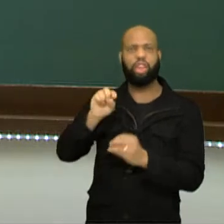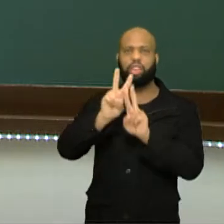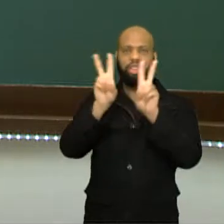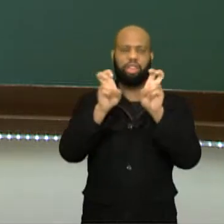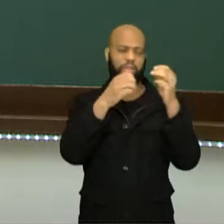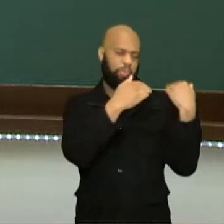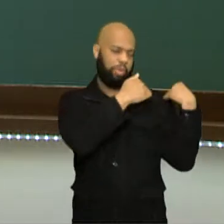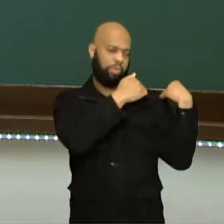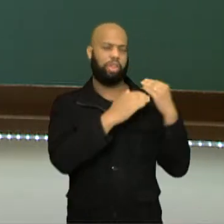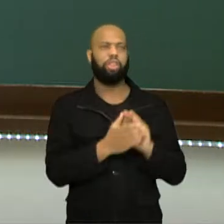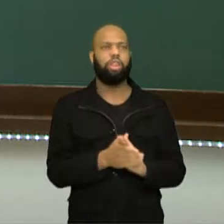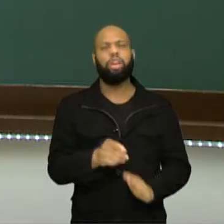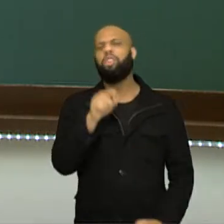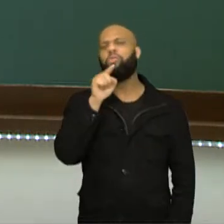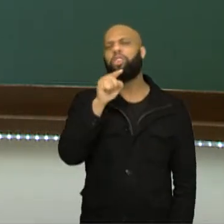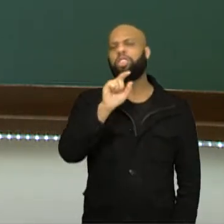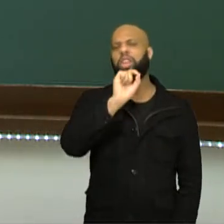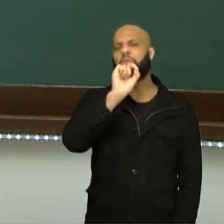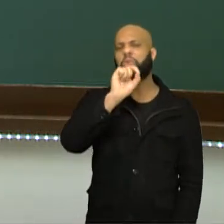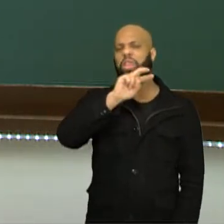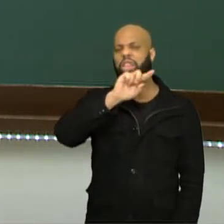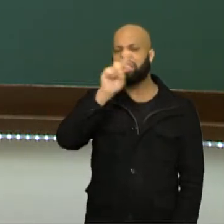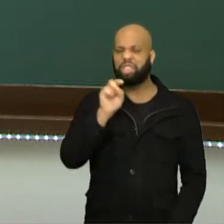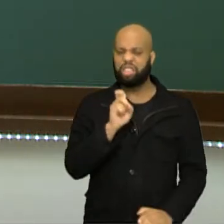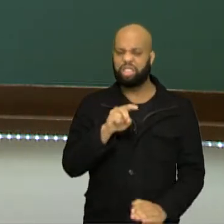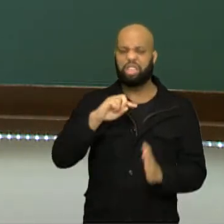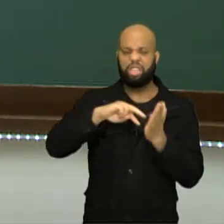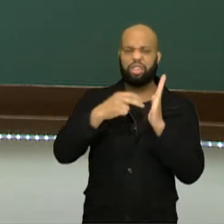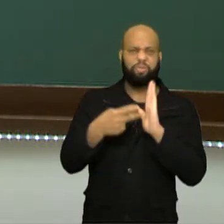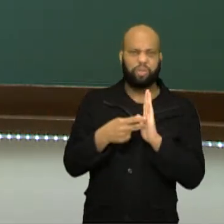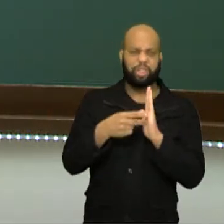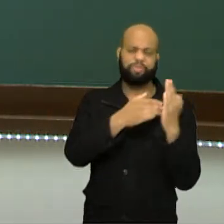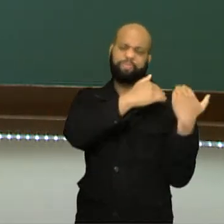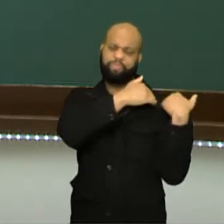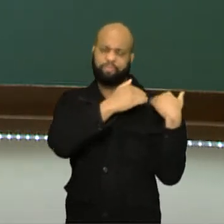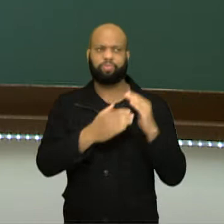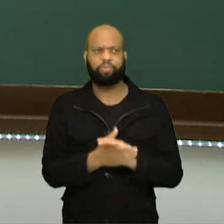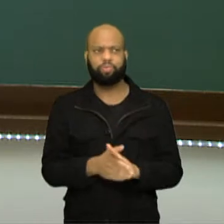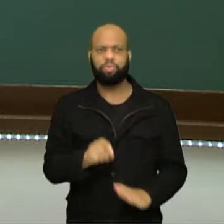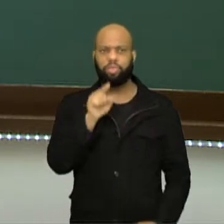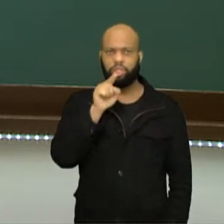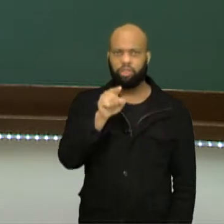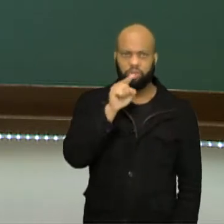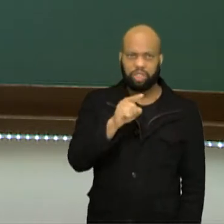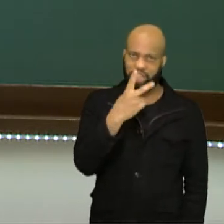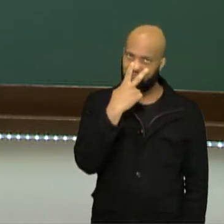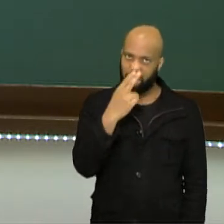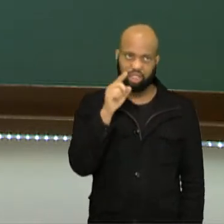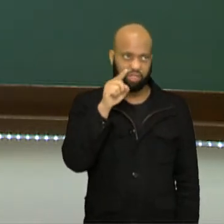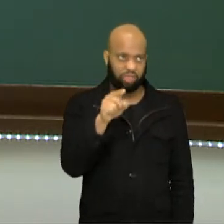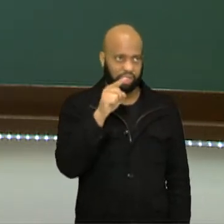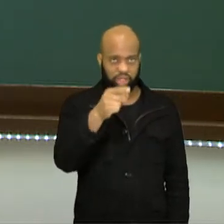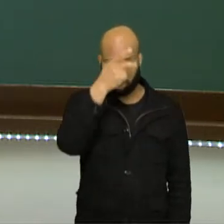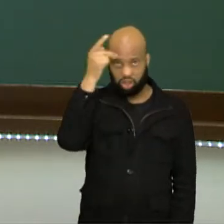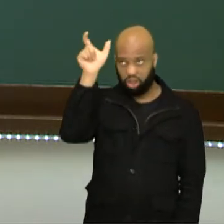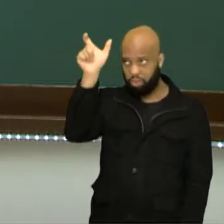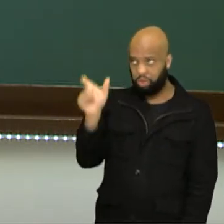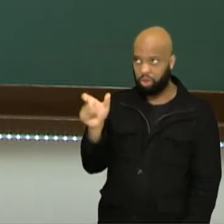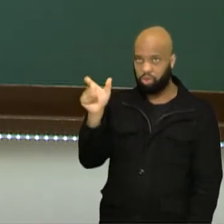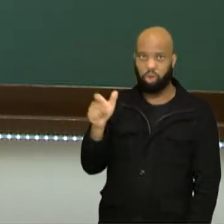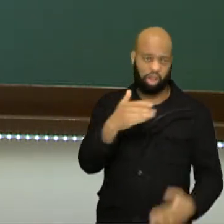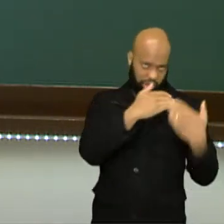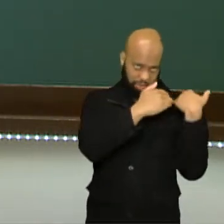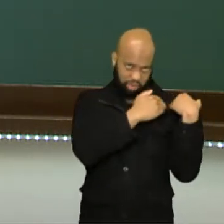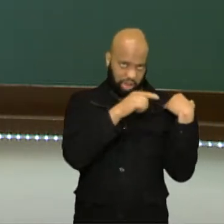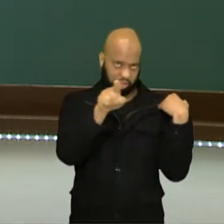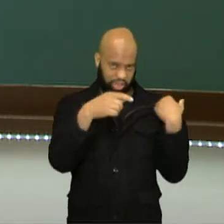responsabilidade. Para você, o que significa a responsabilidade? Você se considera uma pessoa